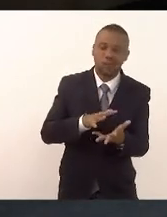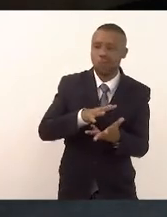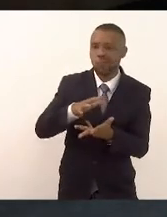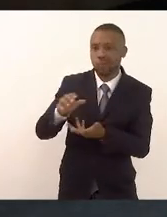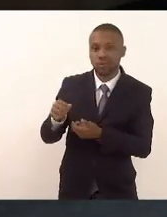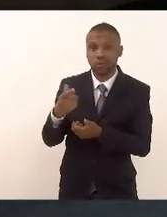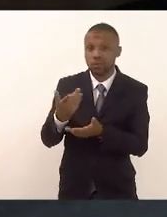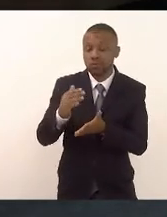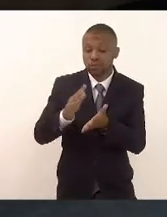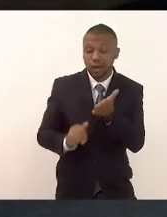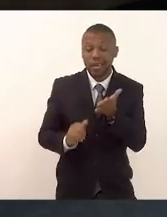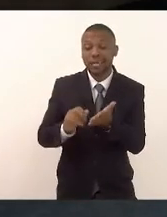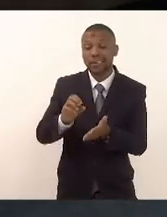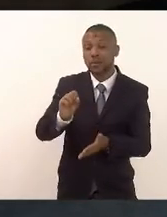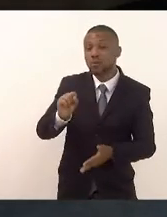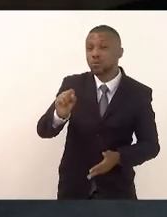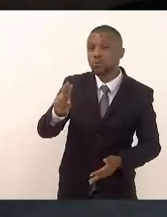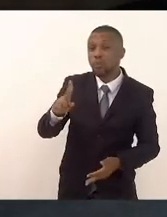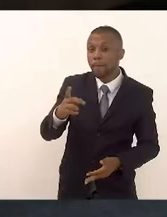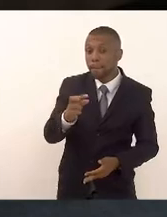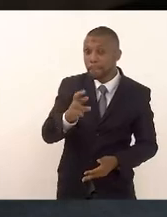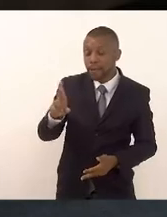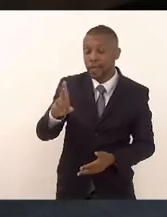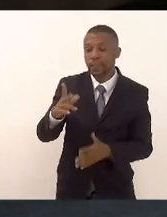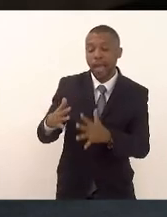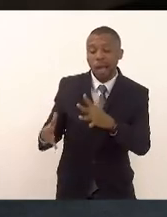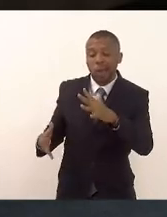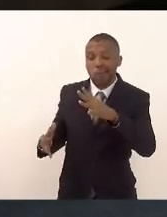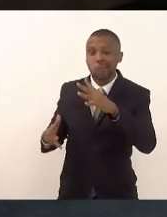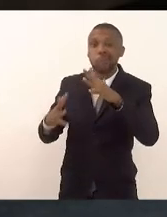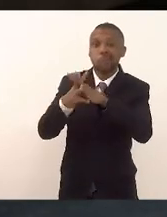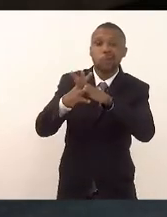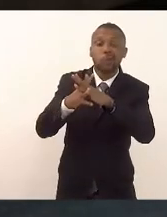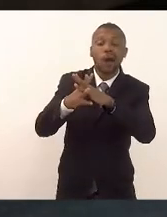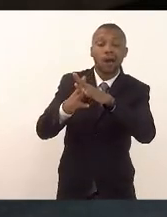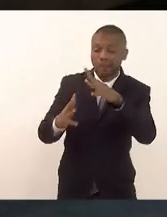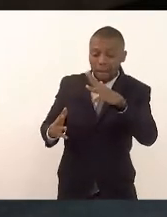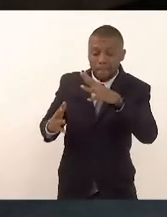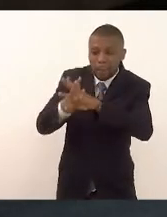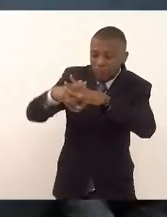o superestimar para estimar. É o parecer, senhor